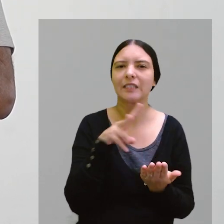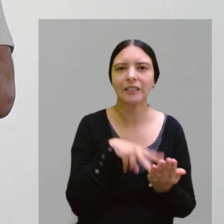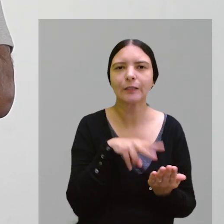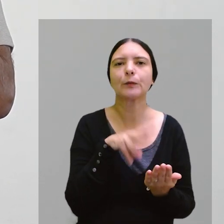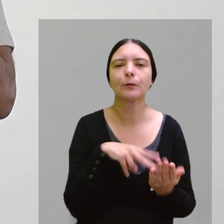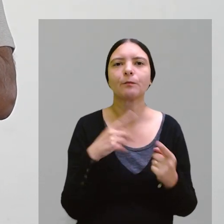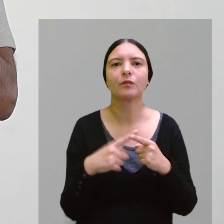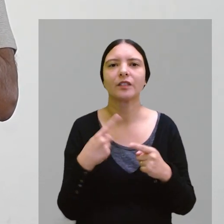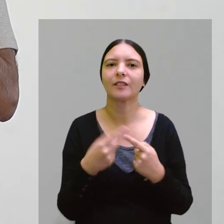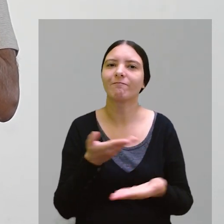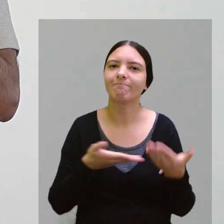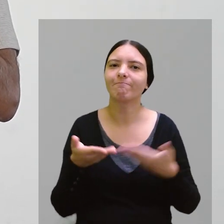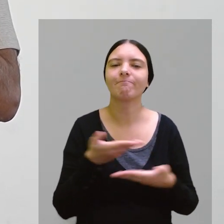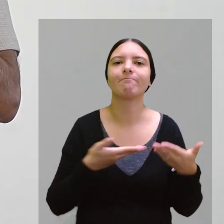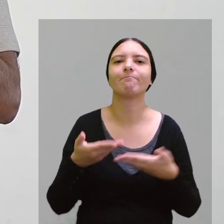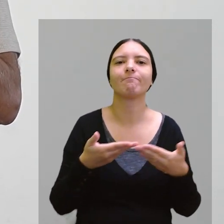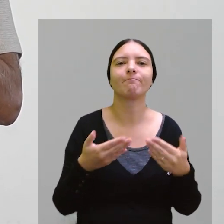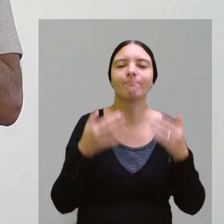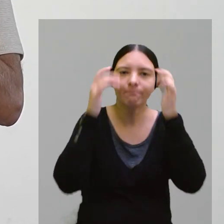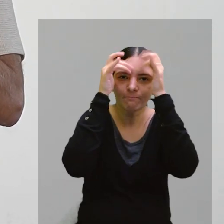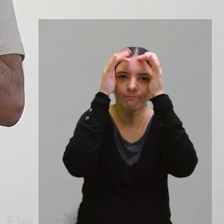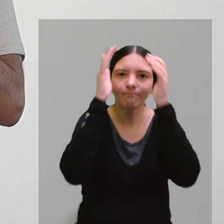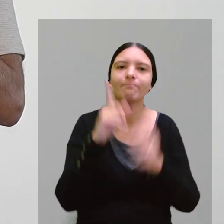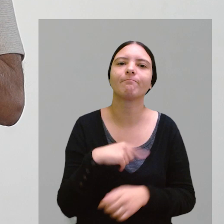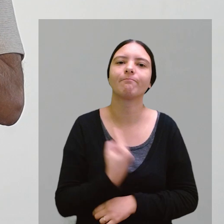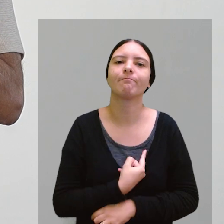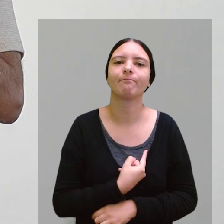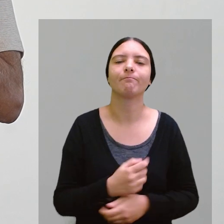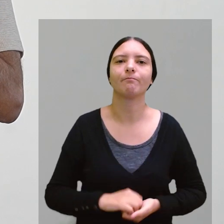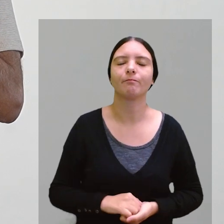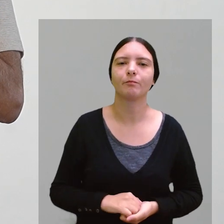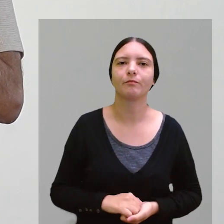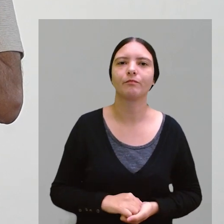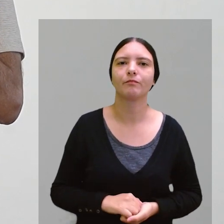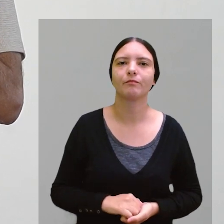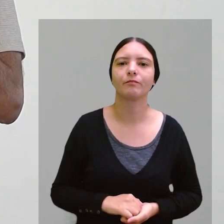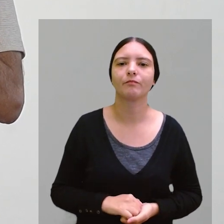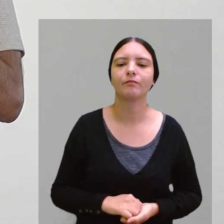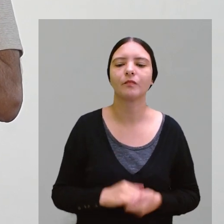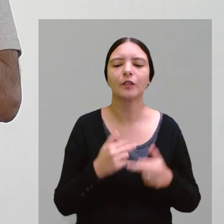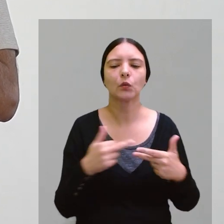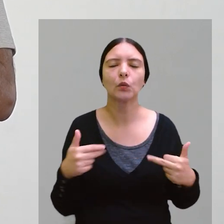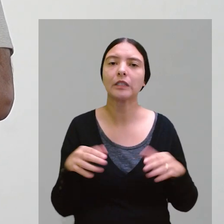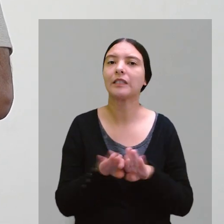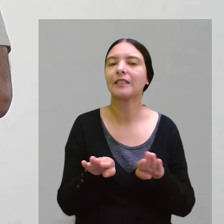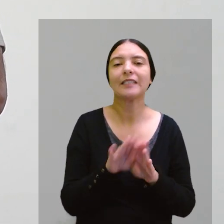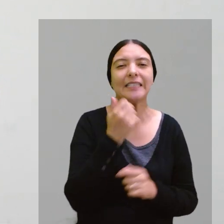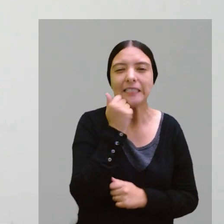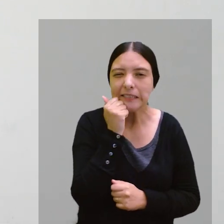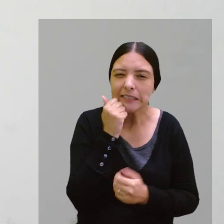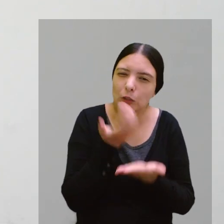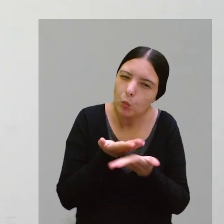leitura, é a interação dela com o cérebro da gente. É uma coisa que a ciência